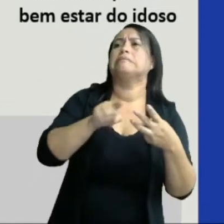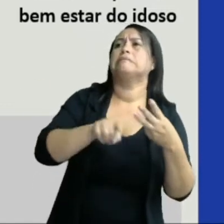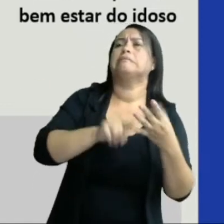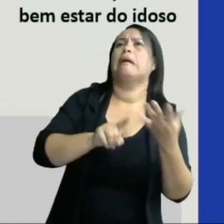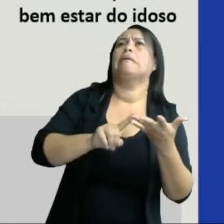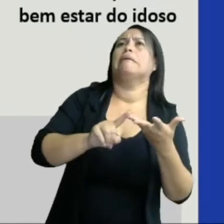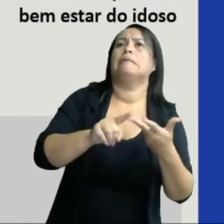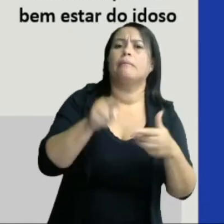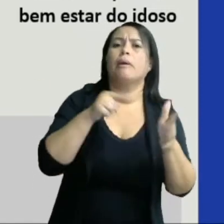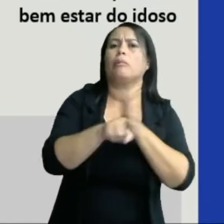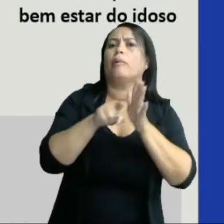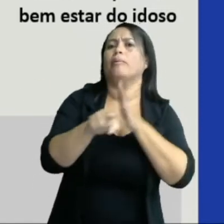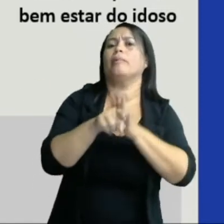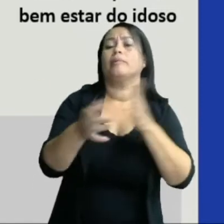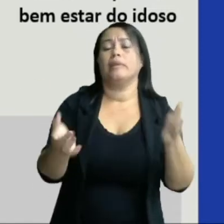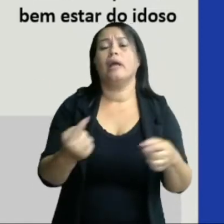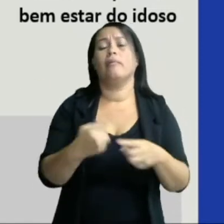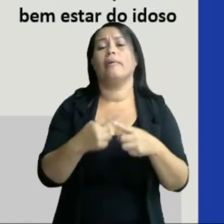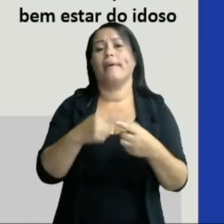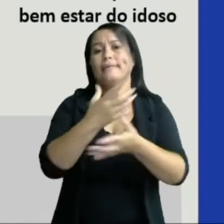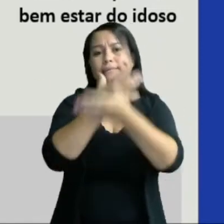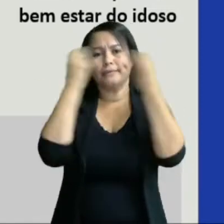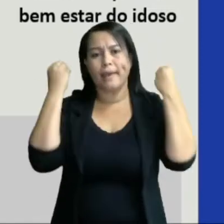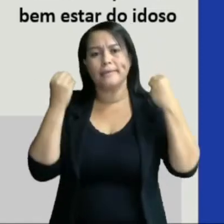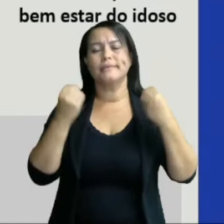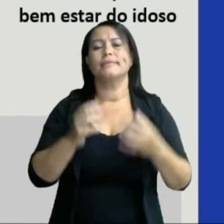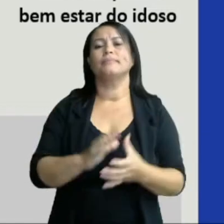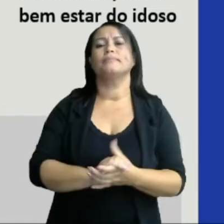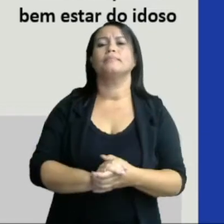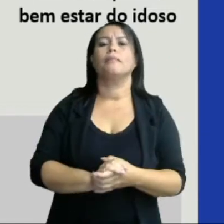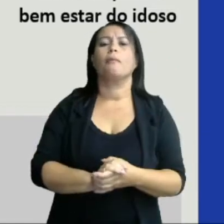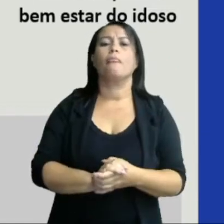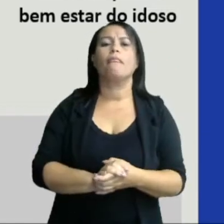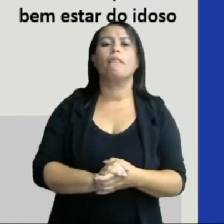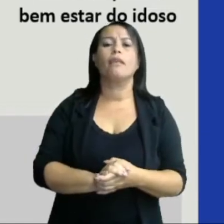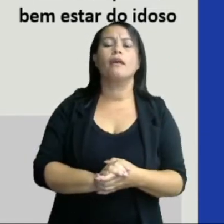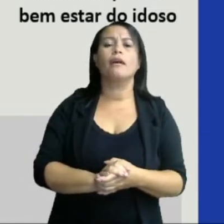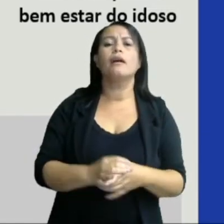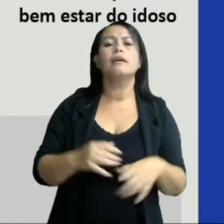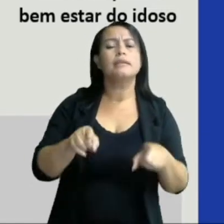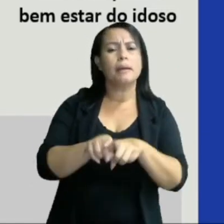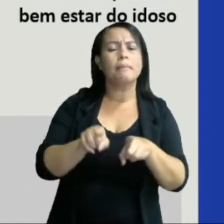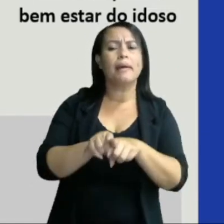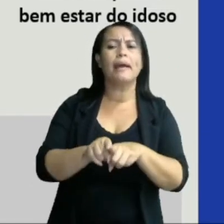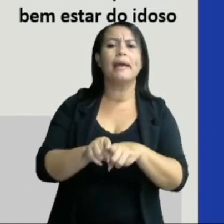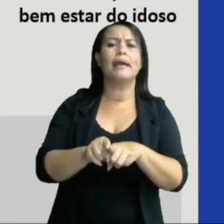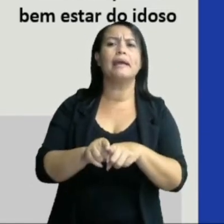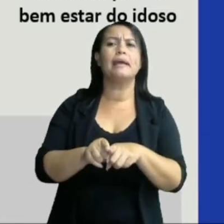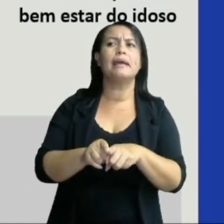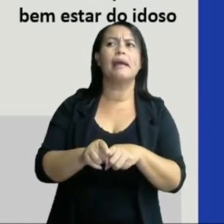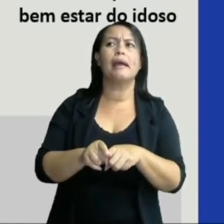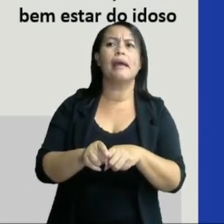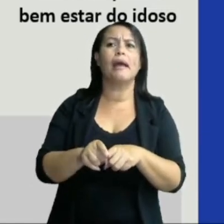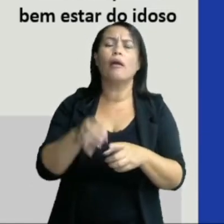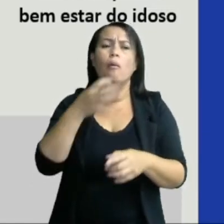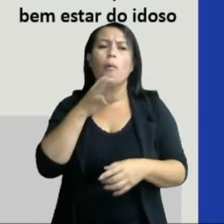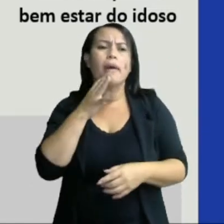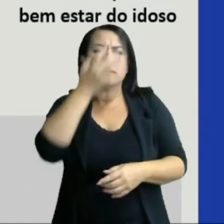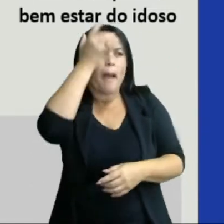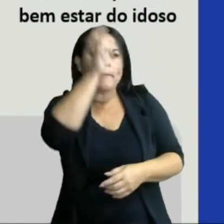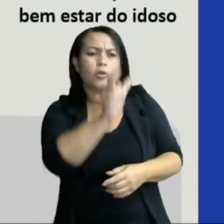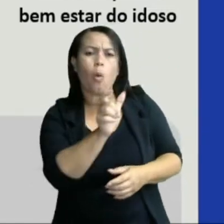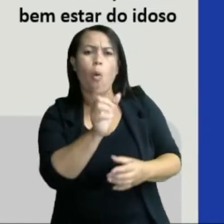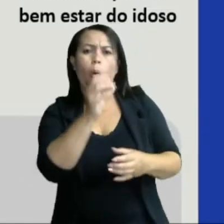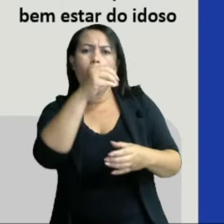não lembra que perguntou alguns segundos atrás. Ela desconhece as pessoas de sua casa,